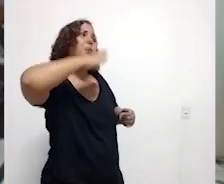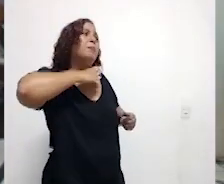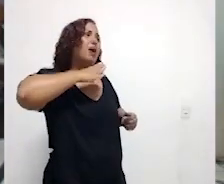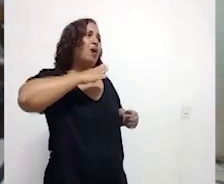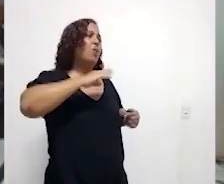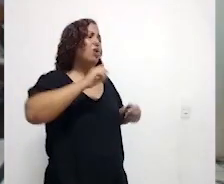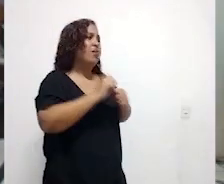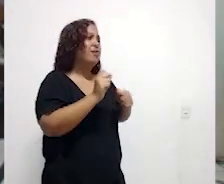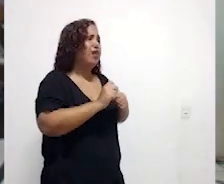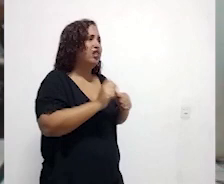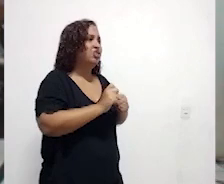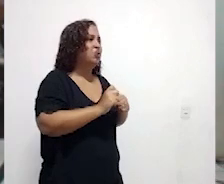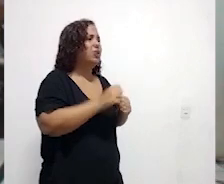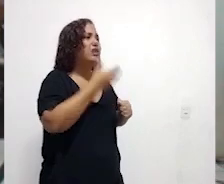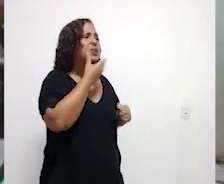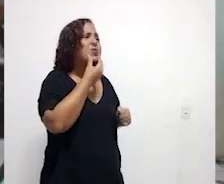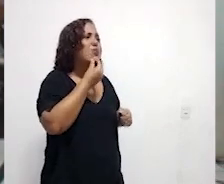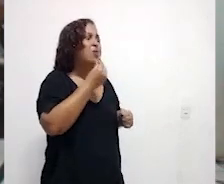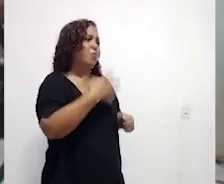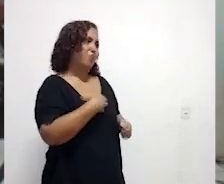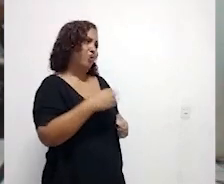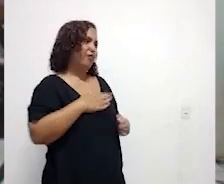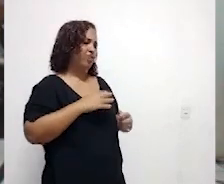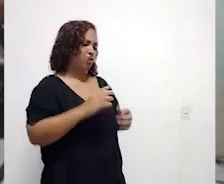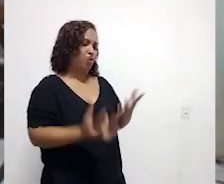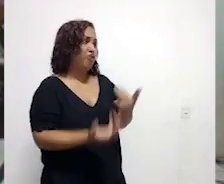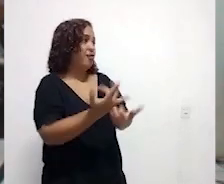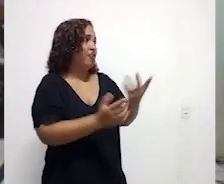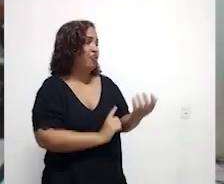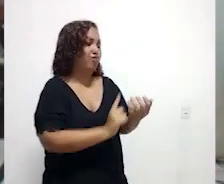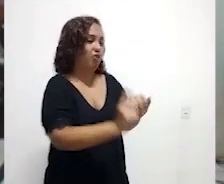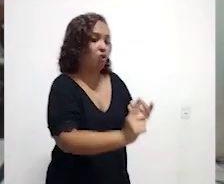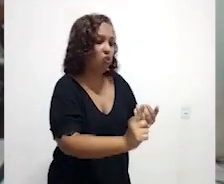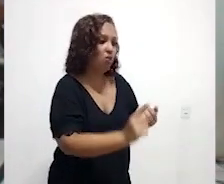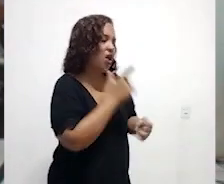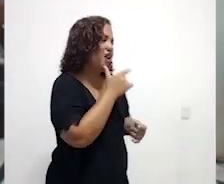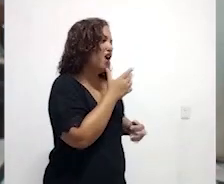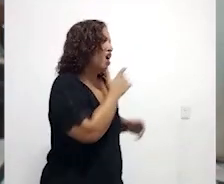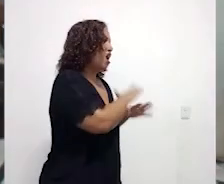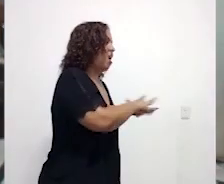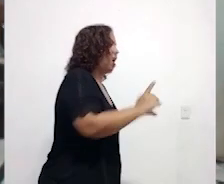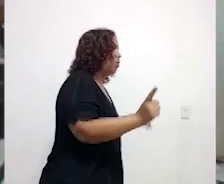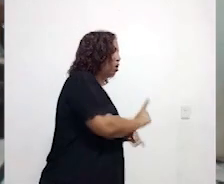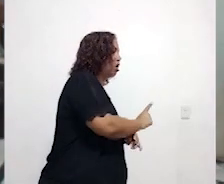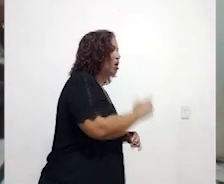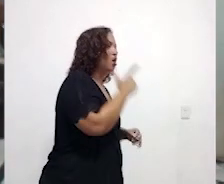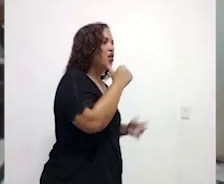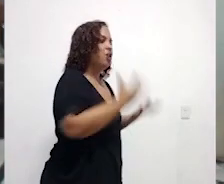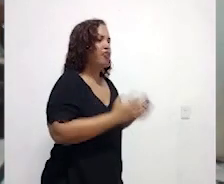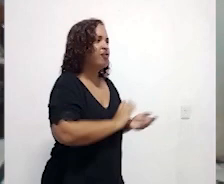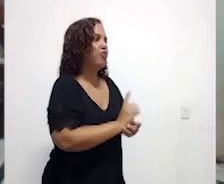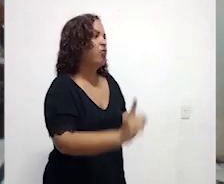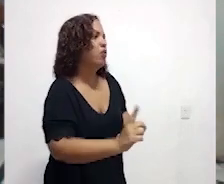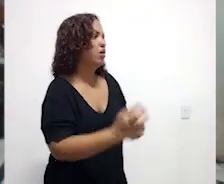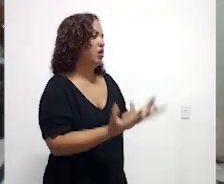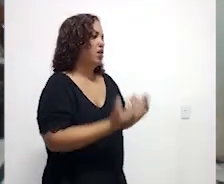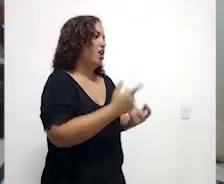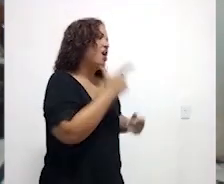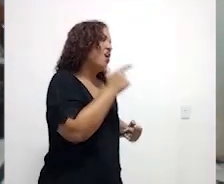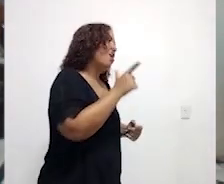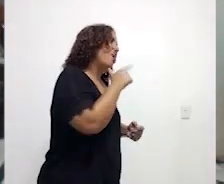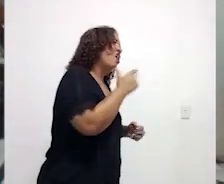matá-lo. Mas se podes, fazes alguma coisa. Tem compaixão de nós e